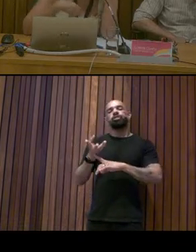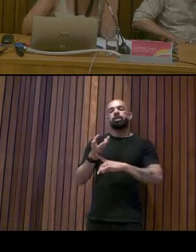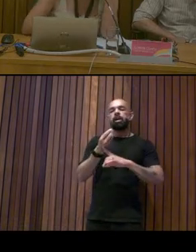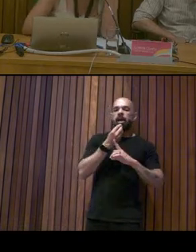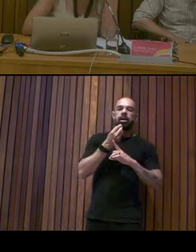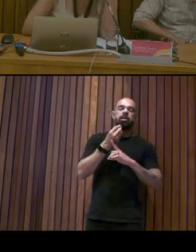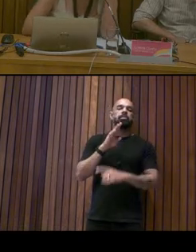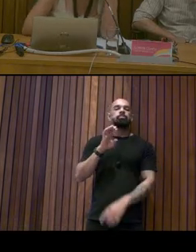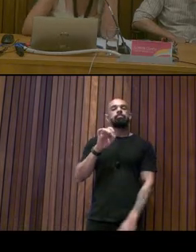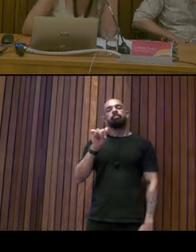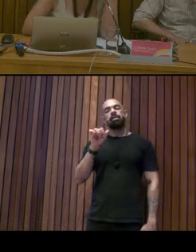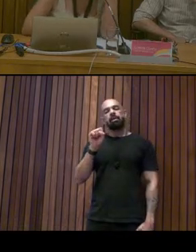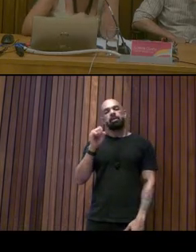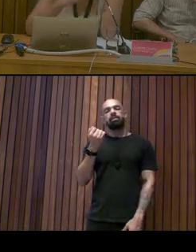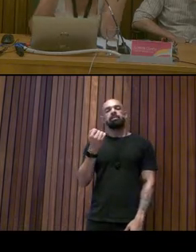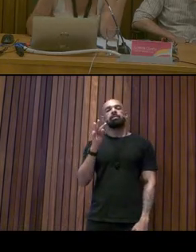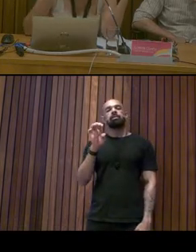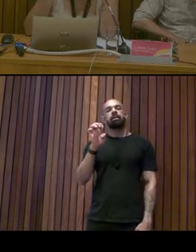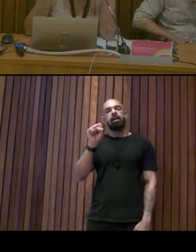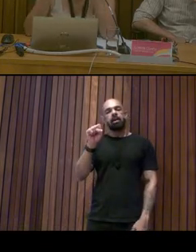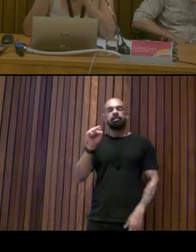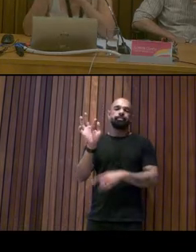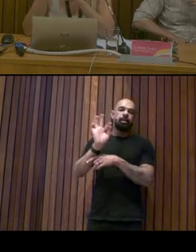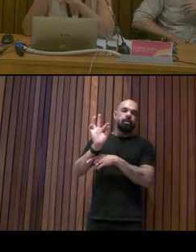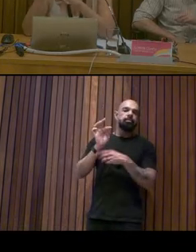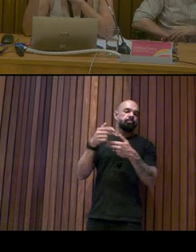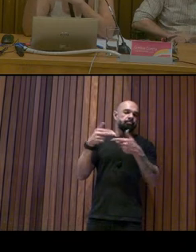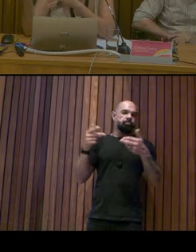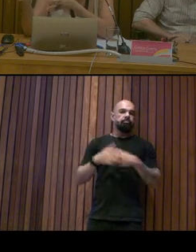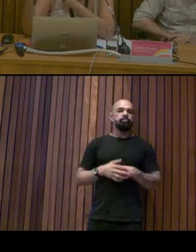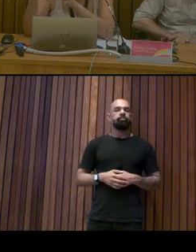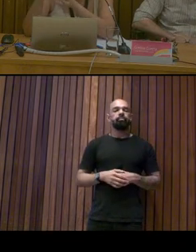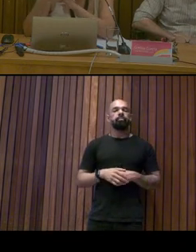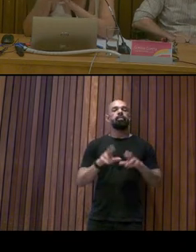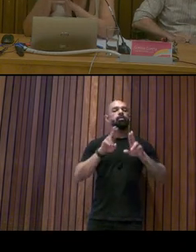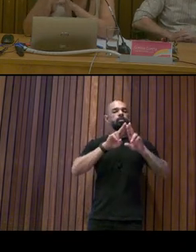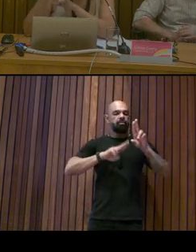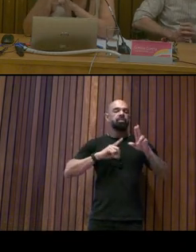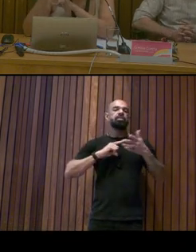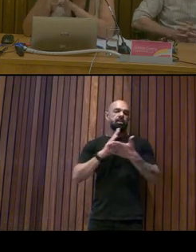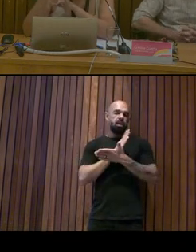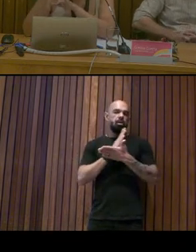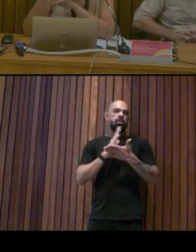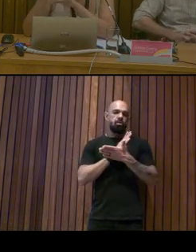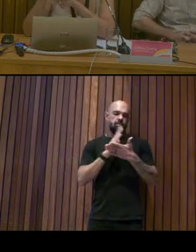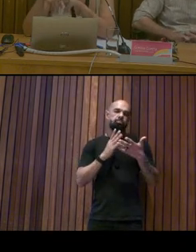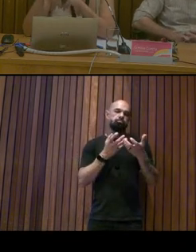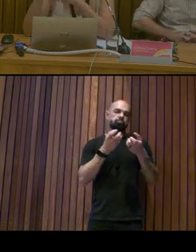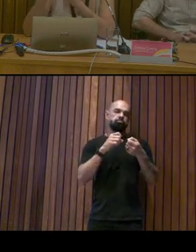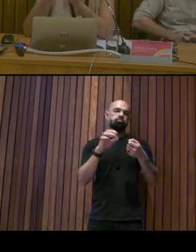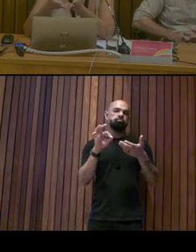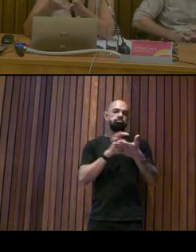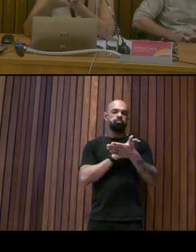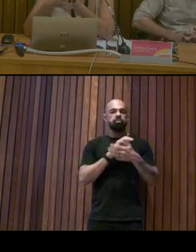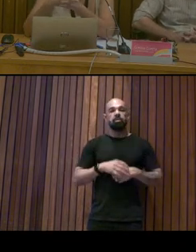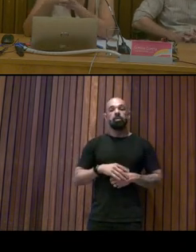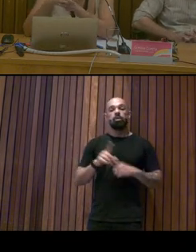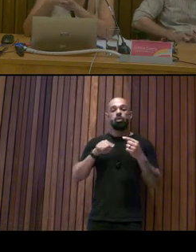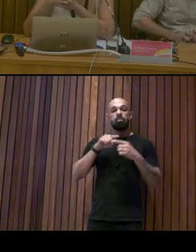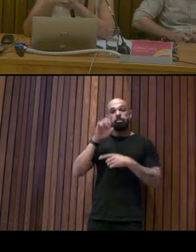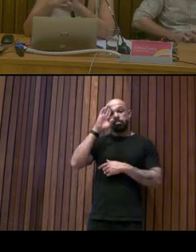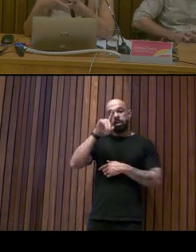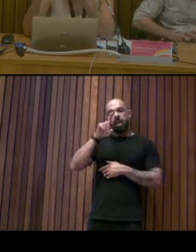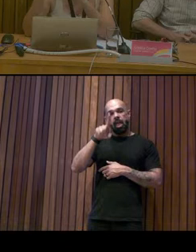de belas artes de faculdades, enfim, da UFRJ tiveram alguns também, mas o objetivo principal